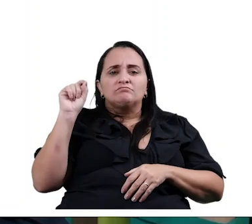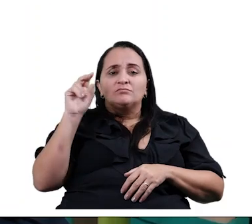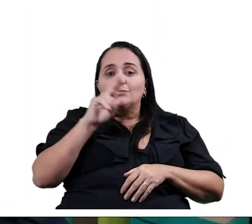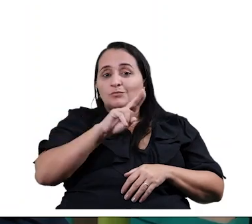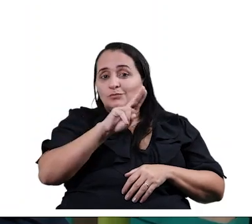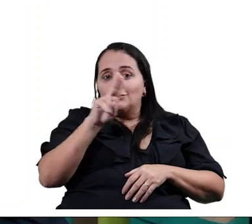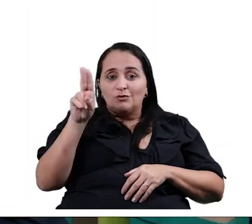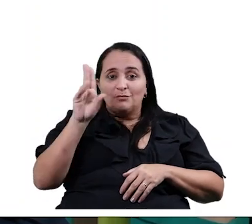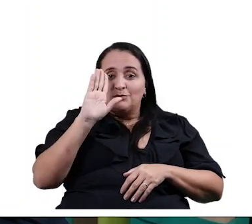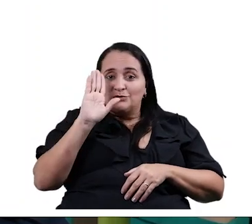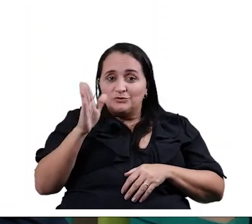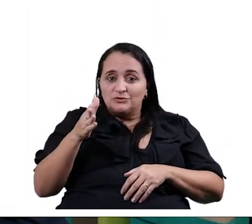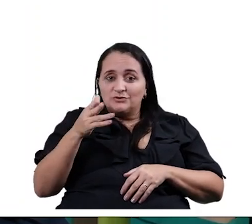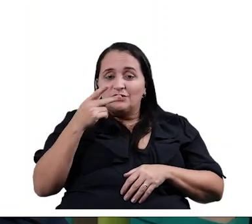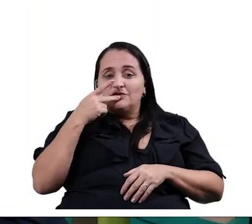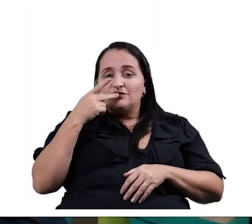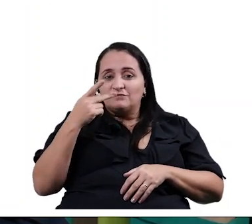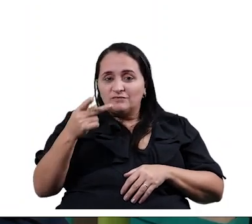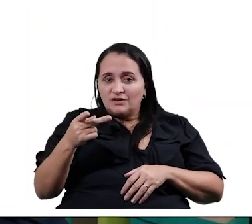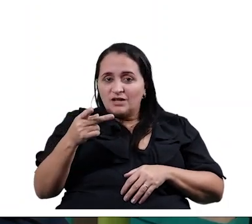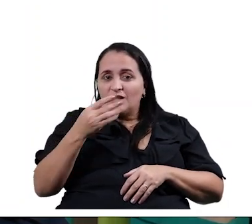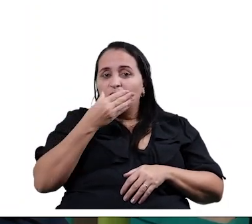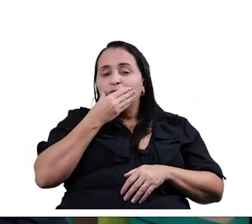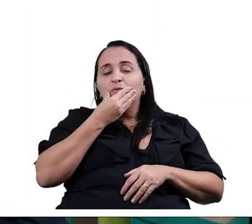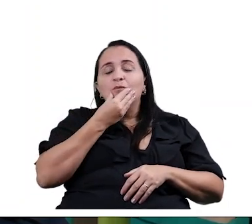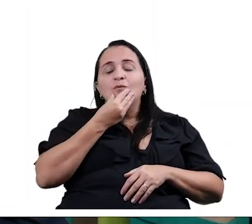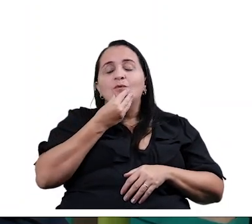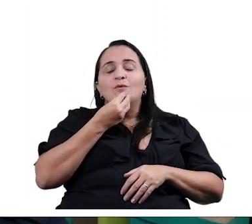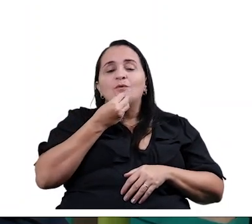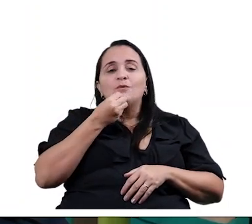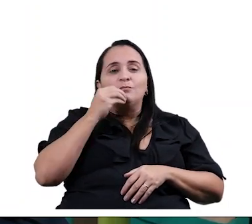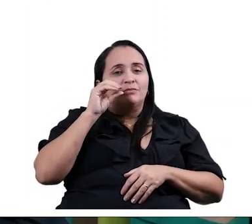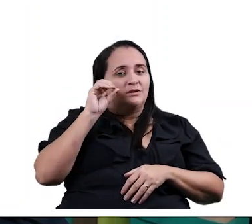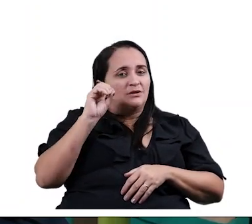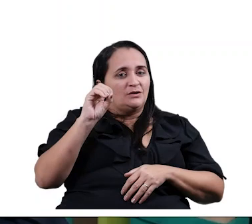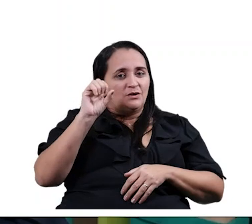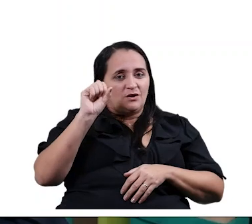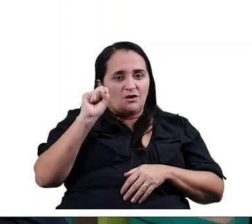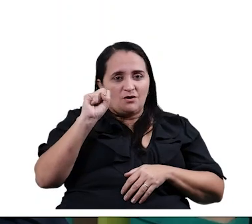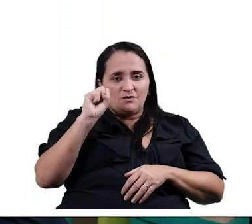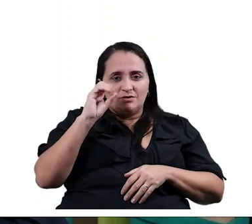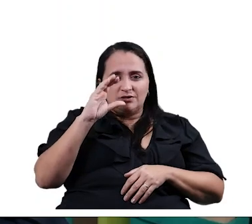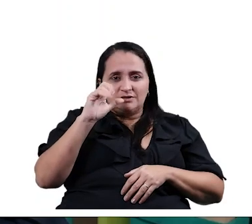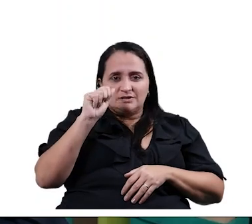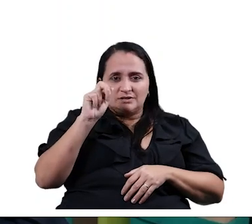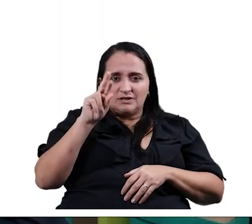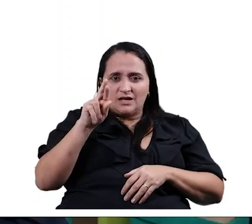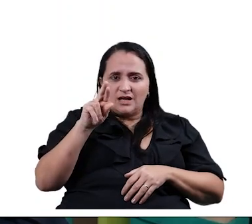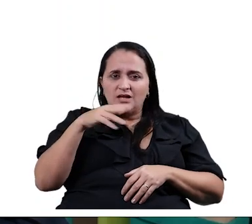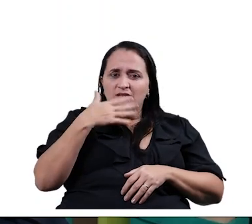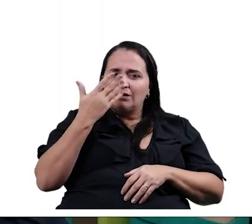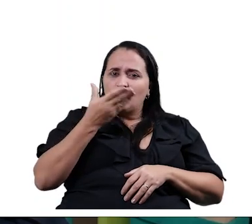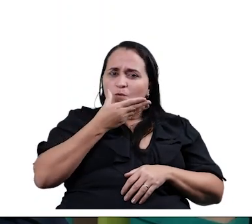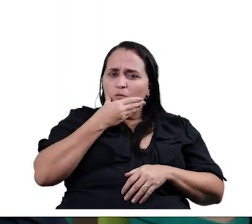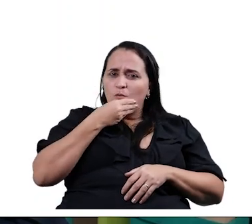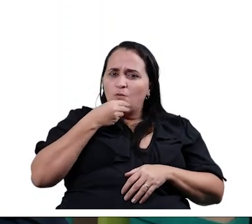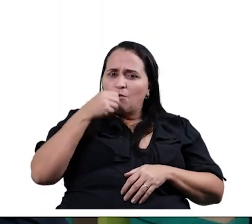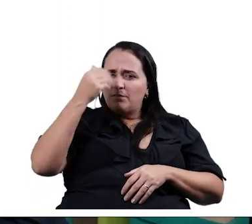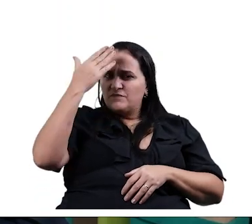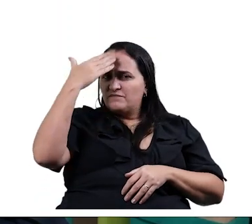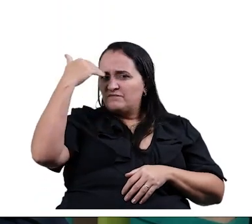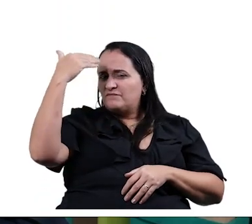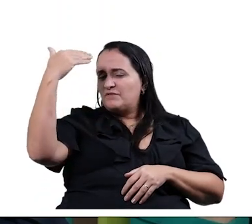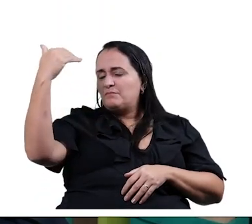O nome já diz, fala de Oscar. E quem foi Oscar? Ele foi um jogador de basquete